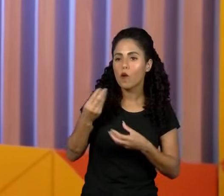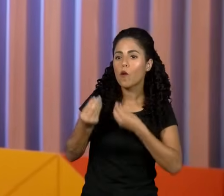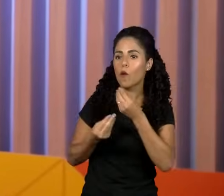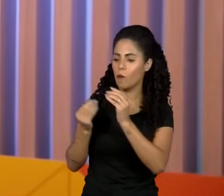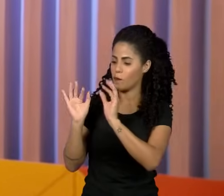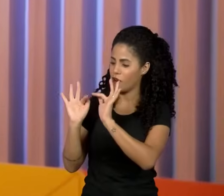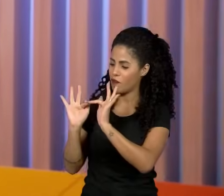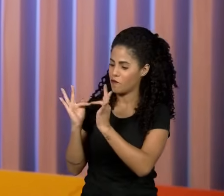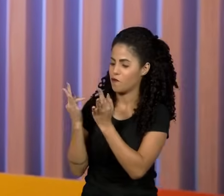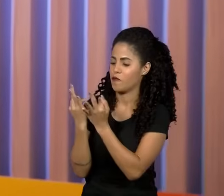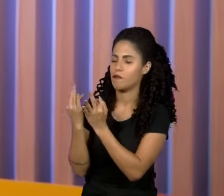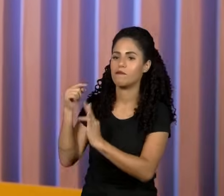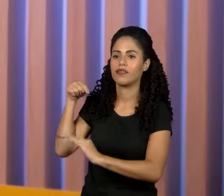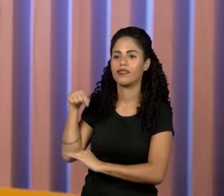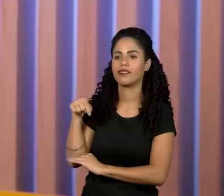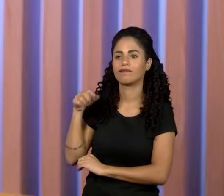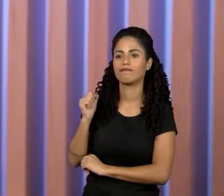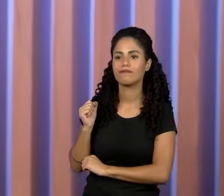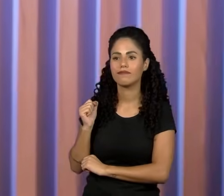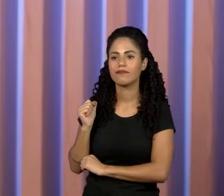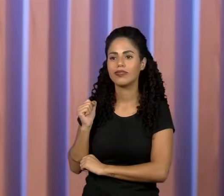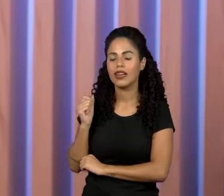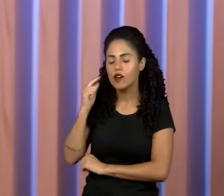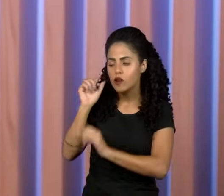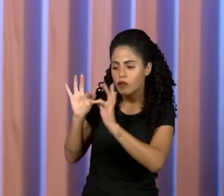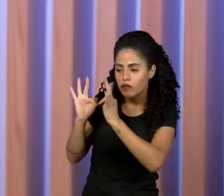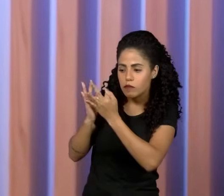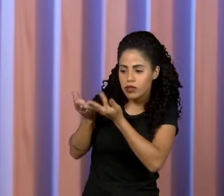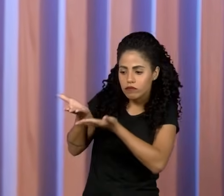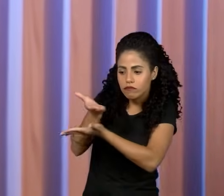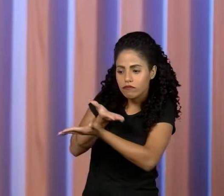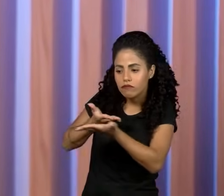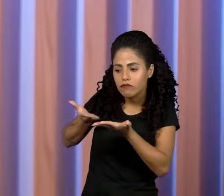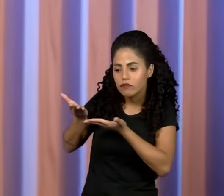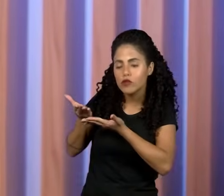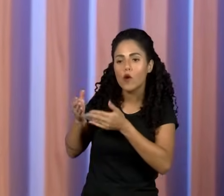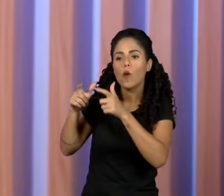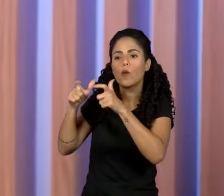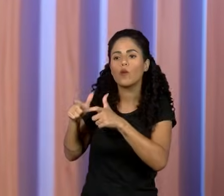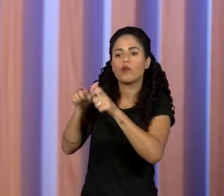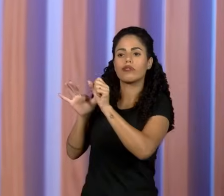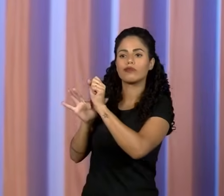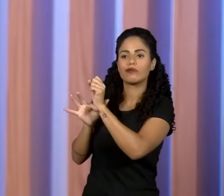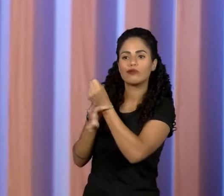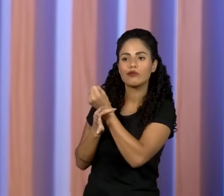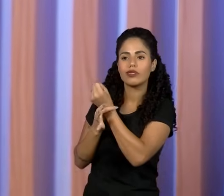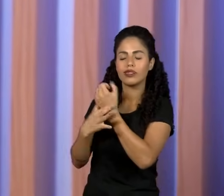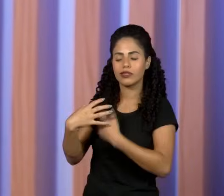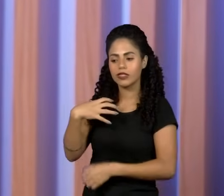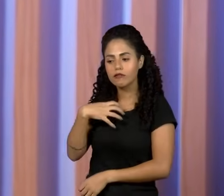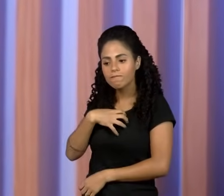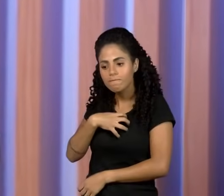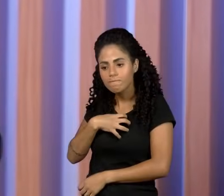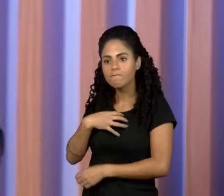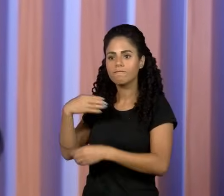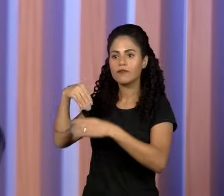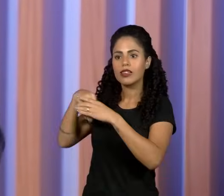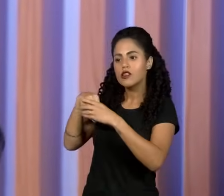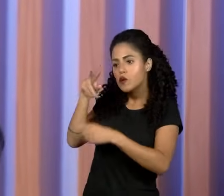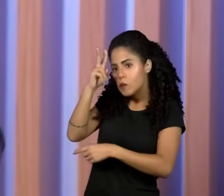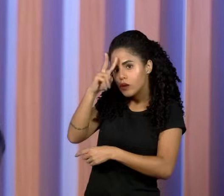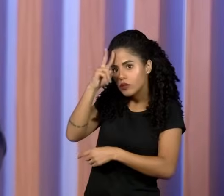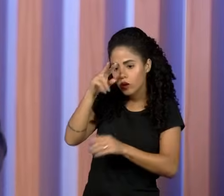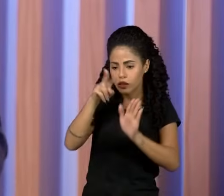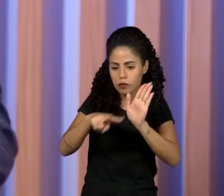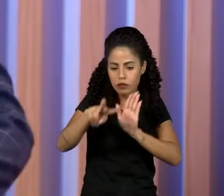família, né? Esse lugar de pensar a família como um seio estrutural, algo que na história do